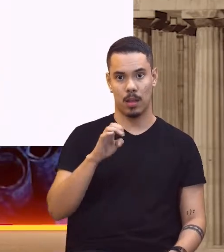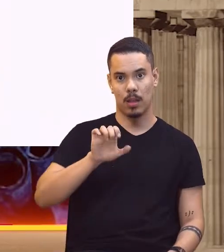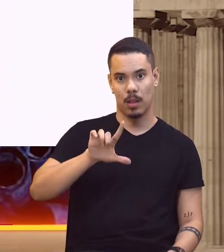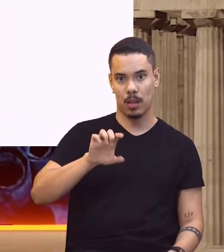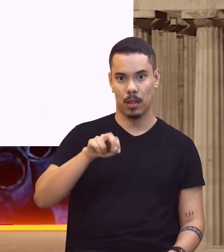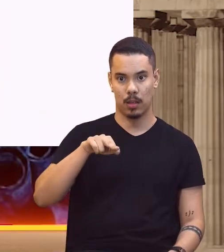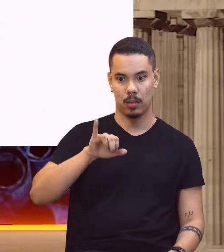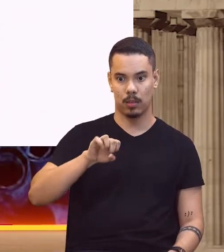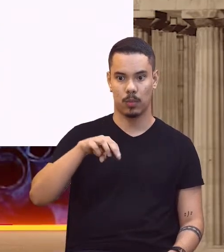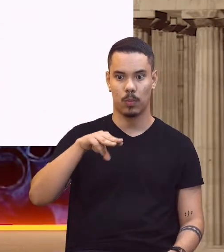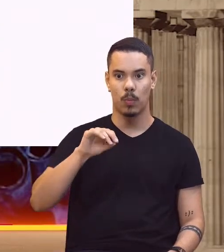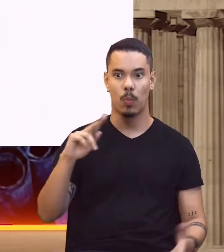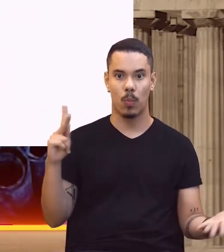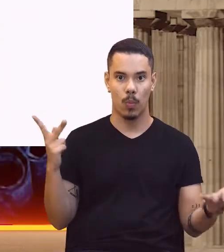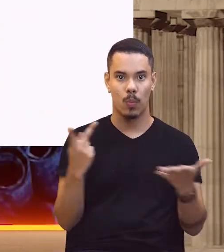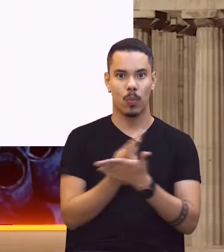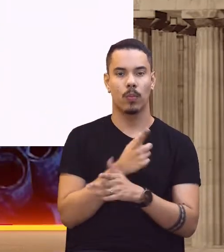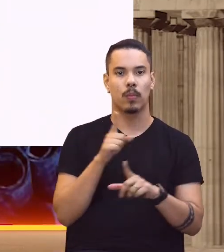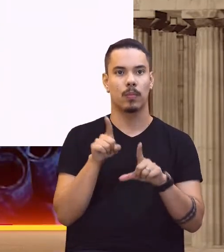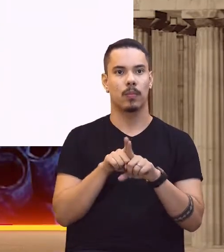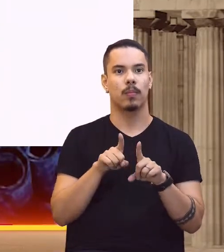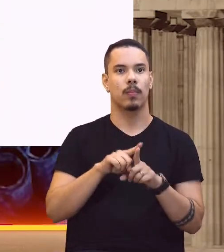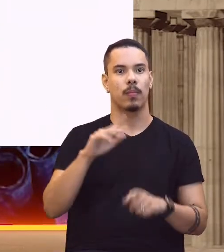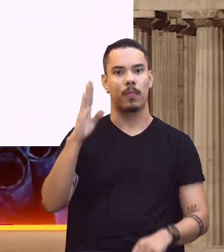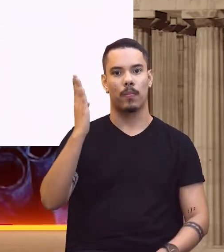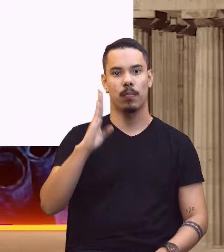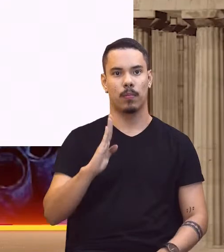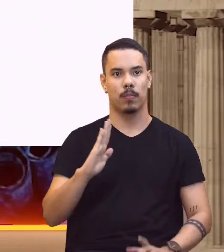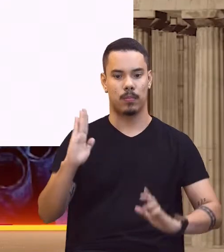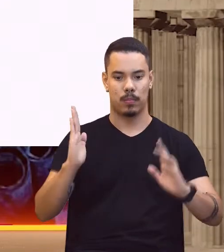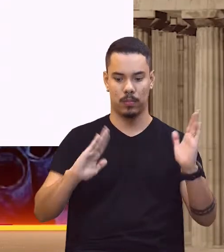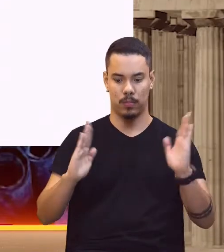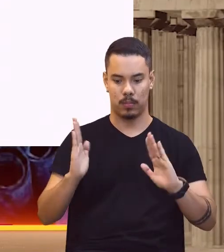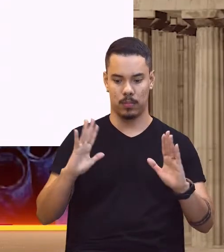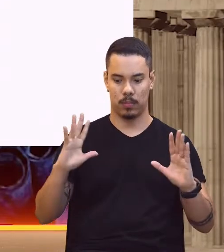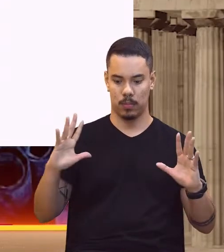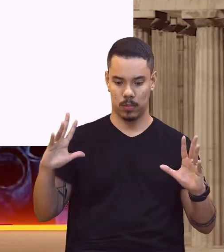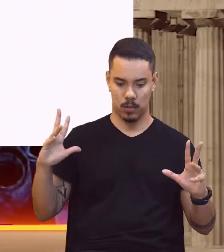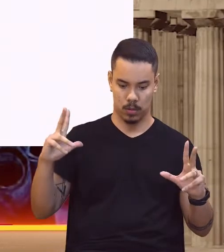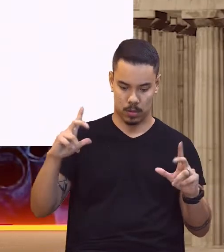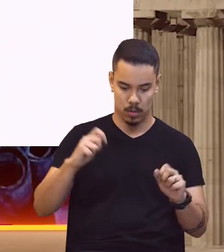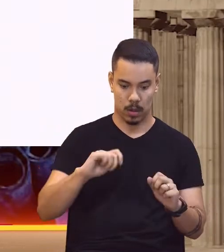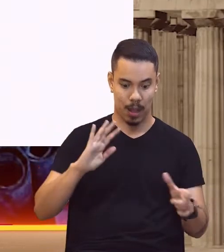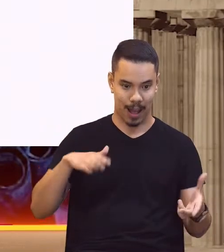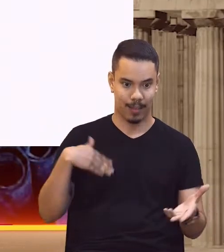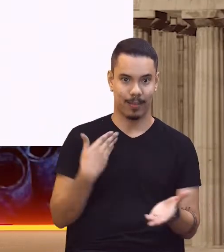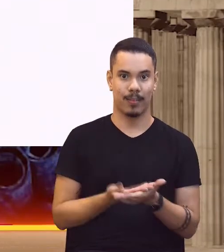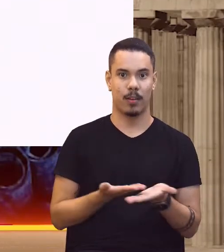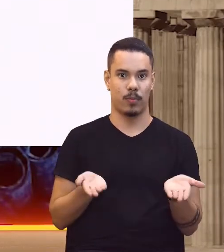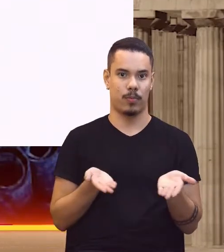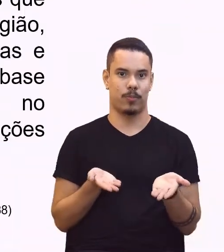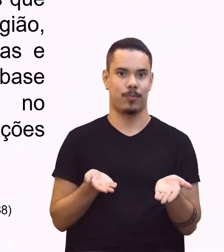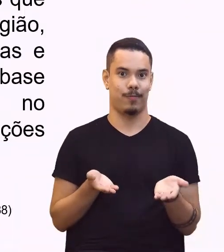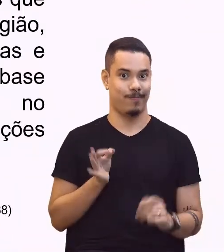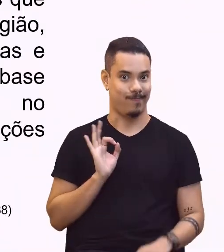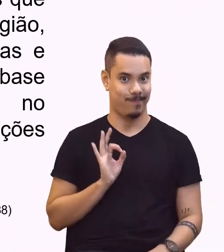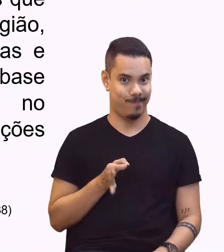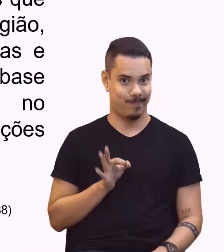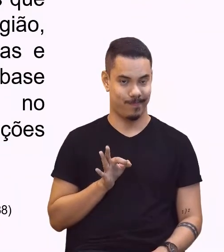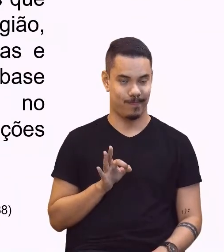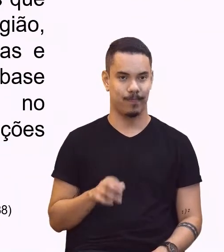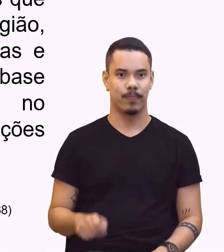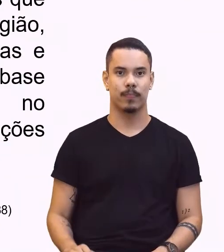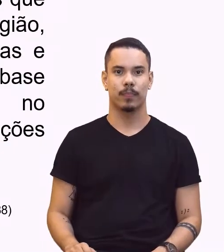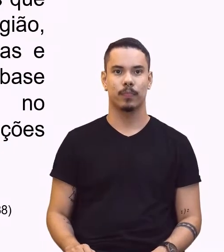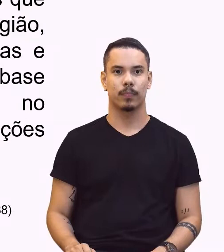aqui no Brasil, desde a época da colonização até os dias de hoje. Certinho? Vamos voltar para o nosso